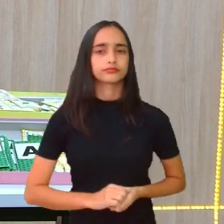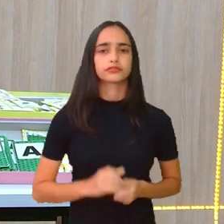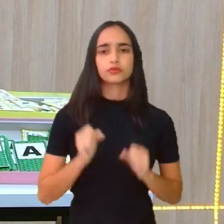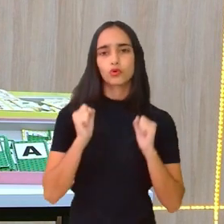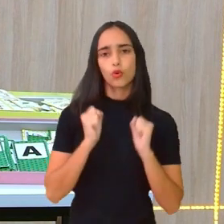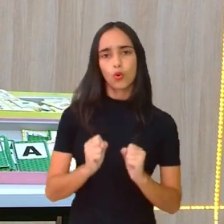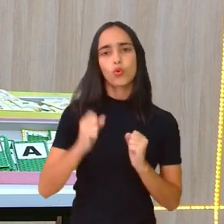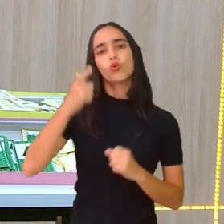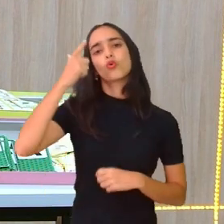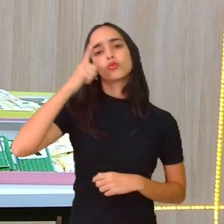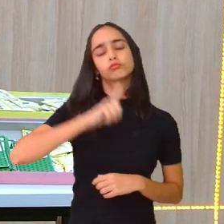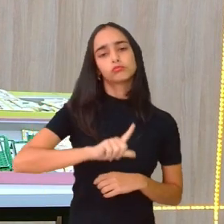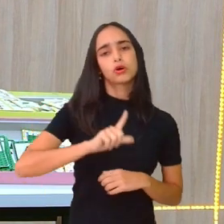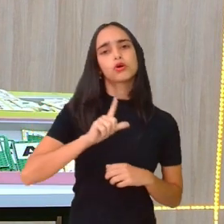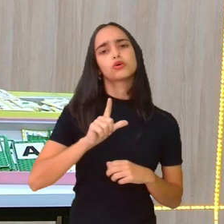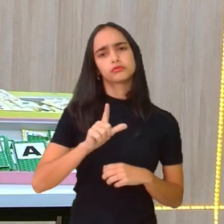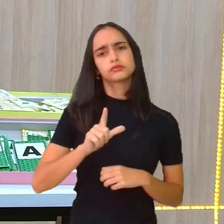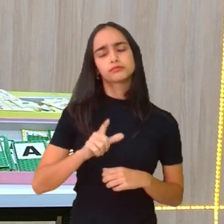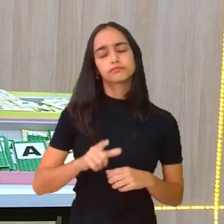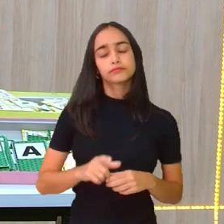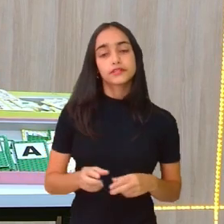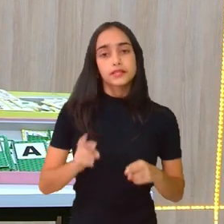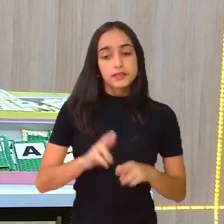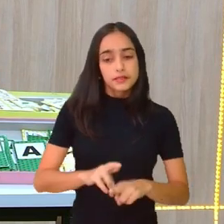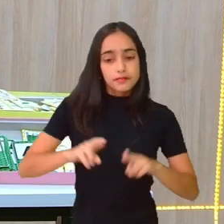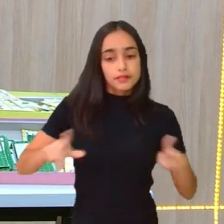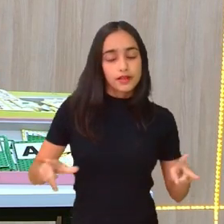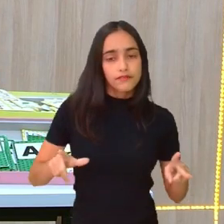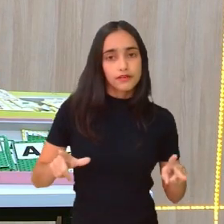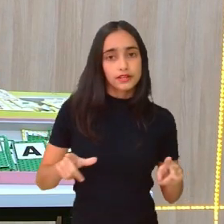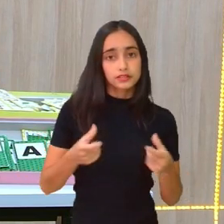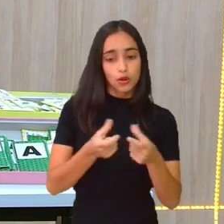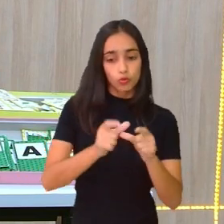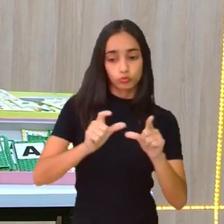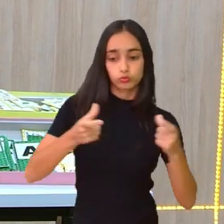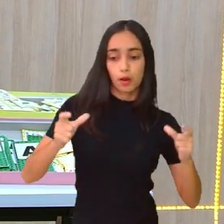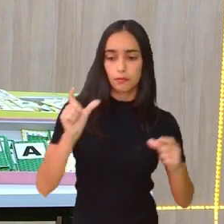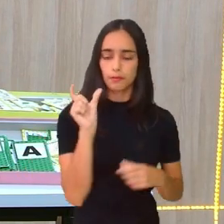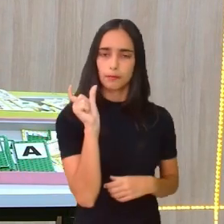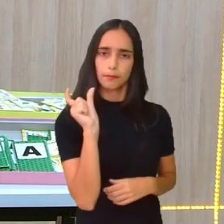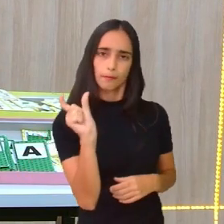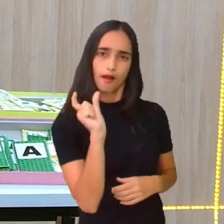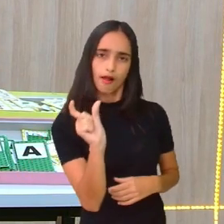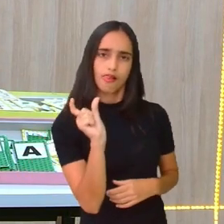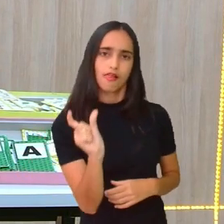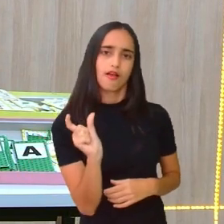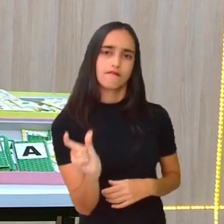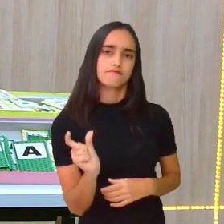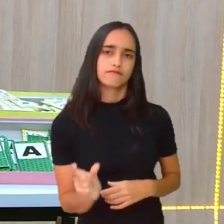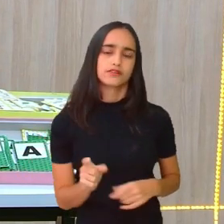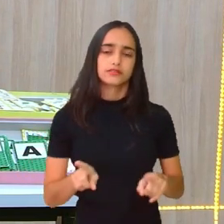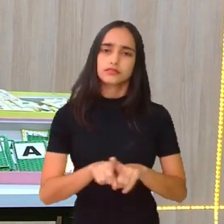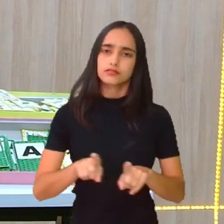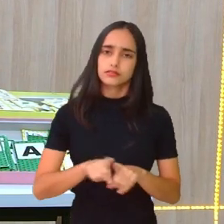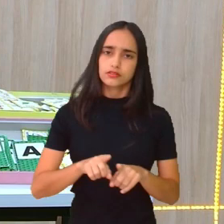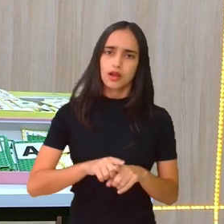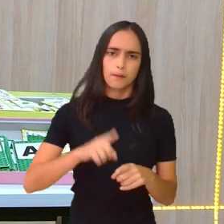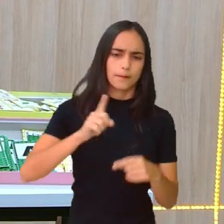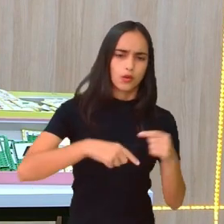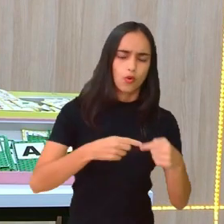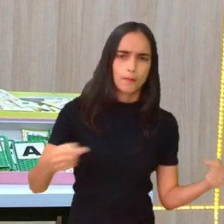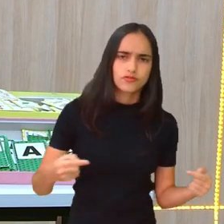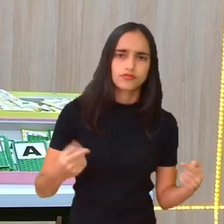o tamanho da palavra e o objeto ou elemento, o personagem, né? que é nomeado por